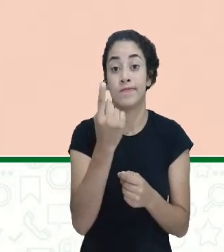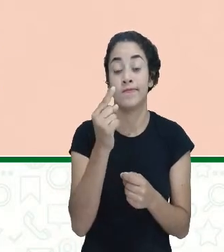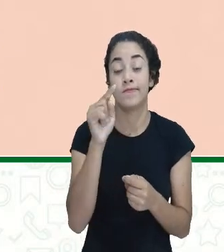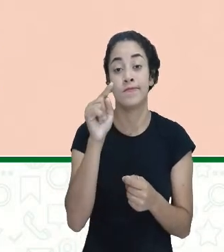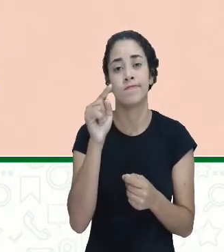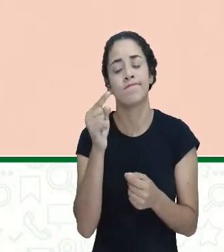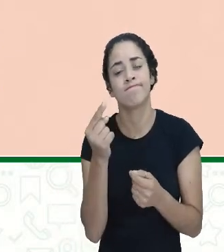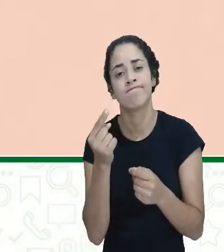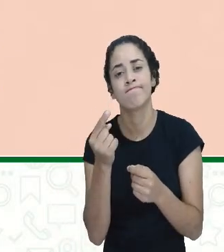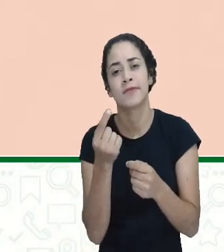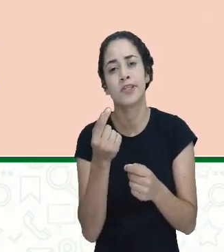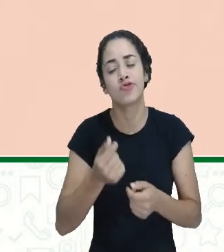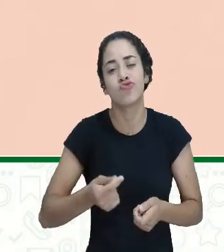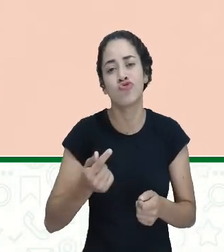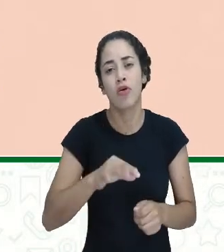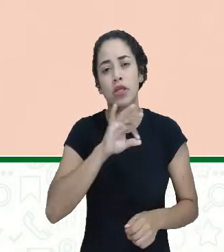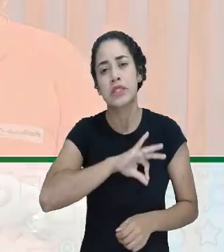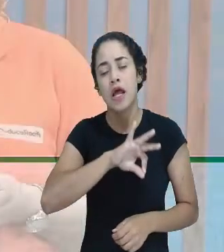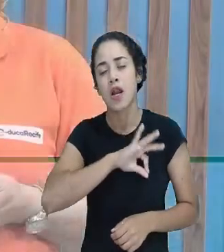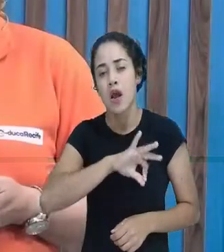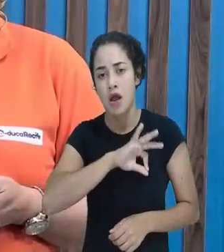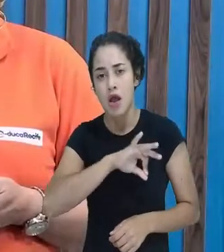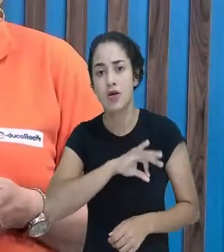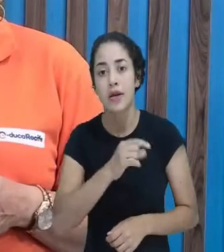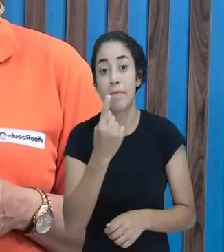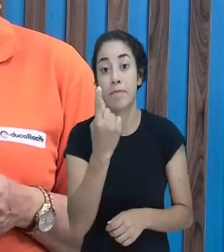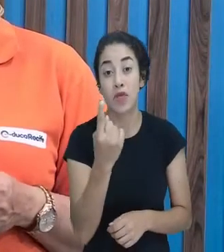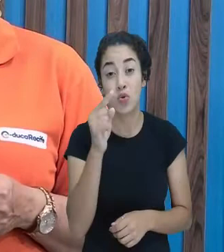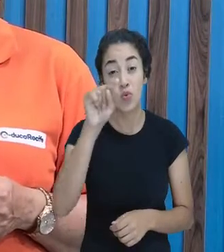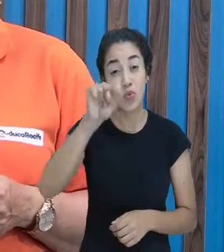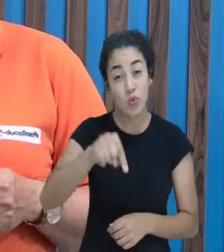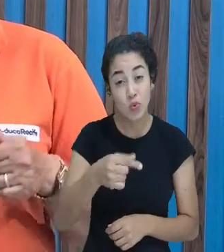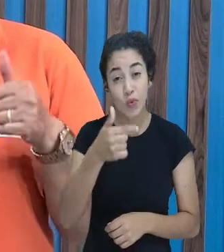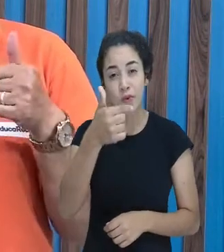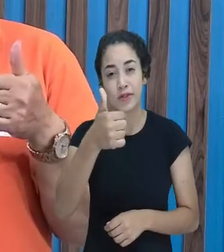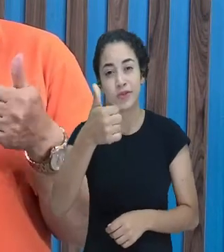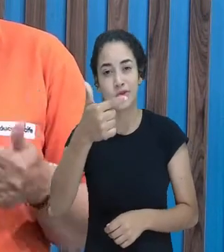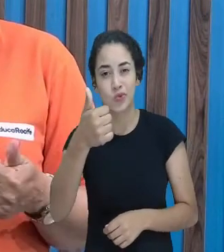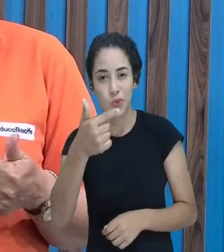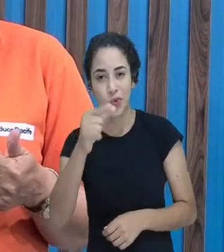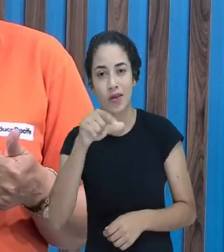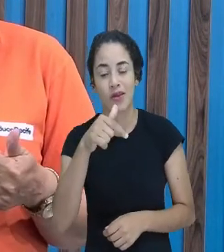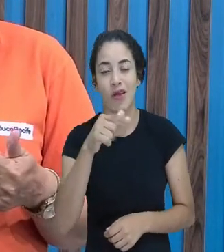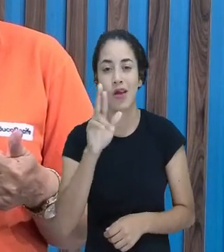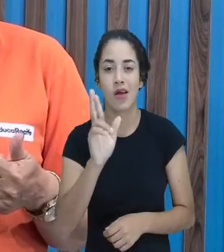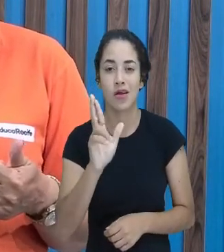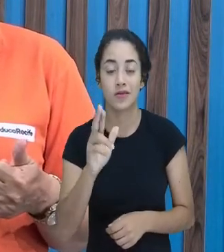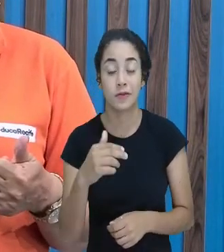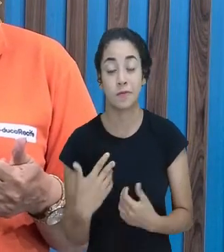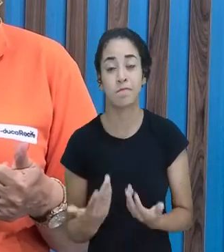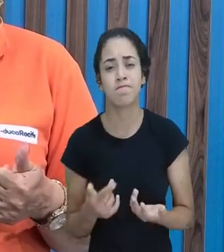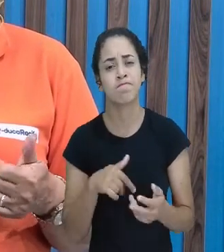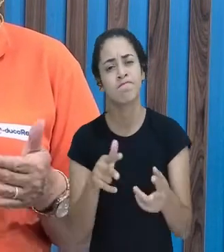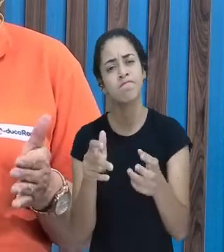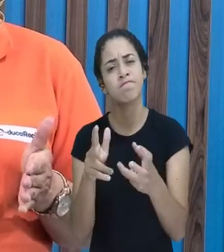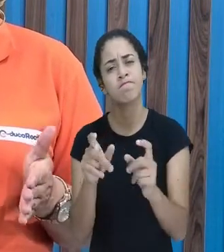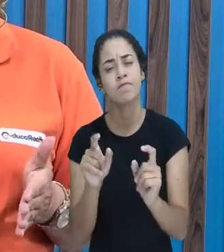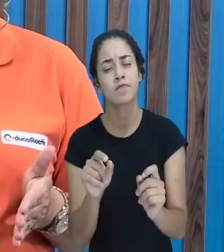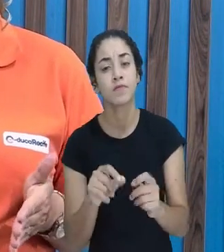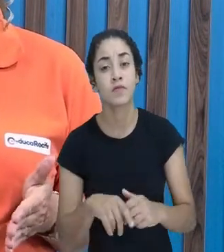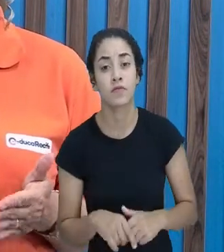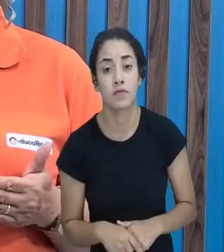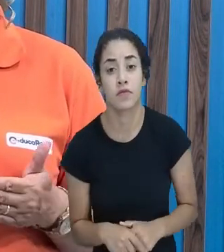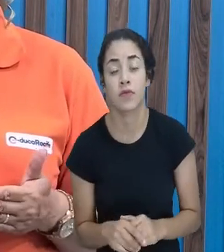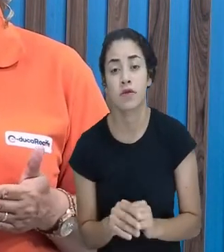R$ 1.212, tá? Então, vocês vão perceber que,